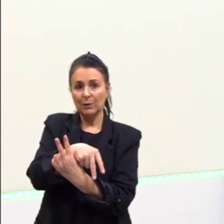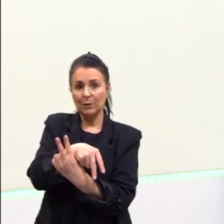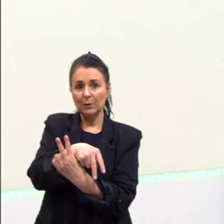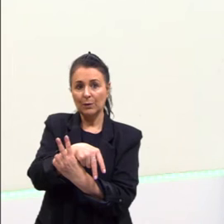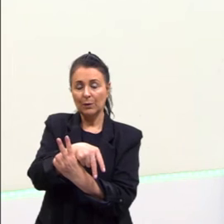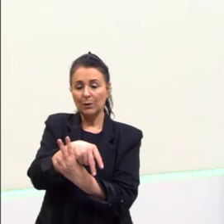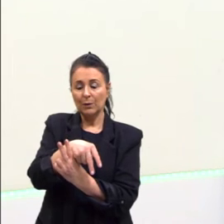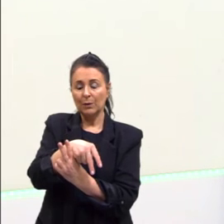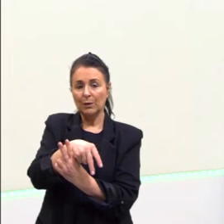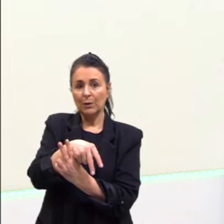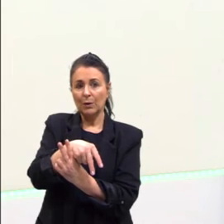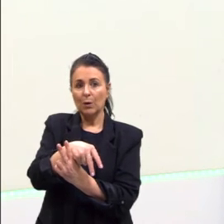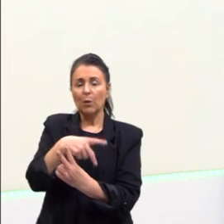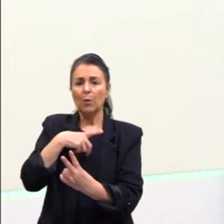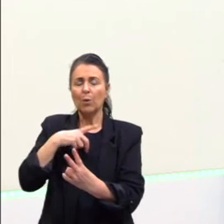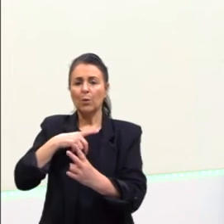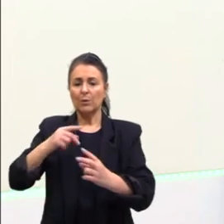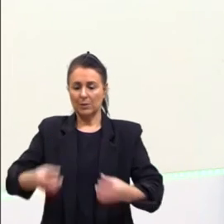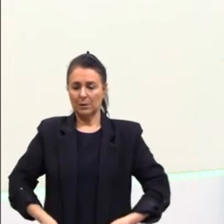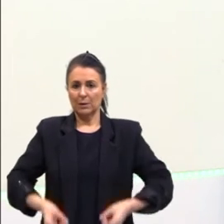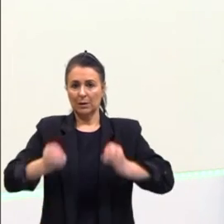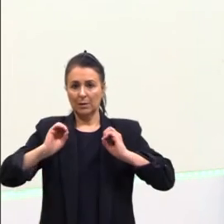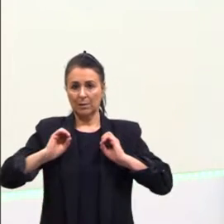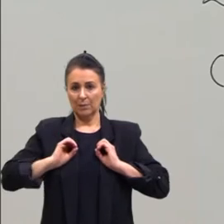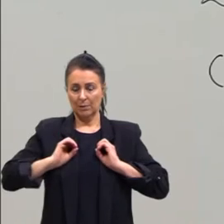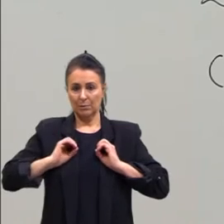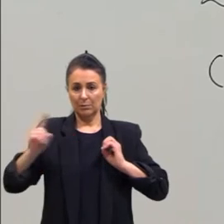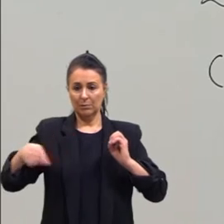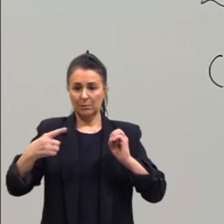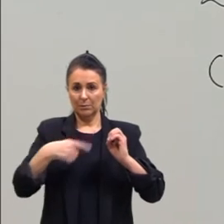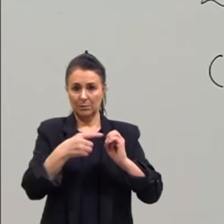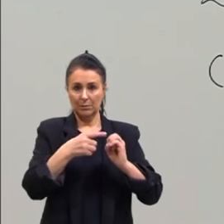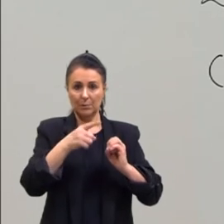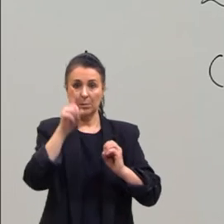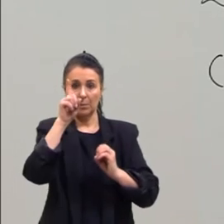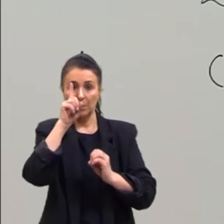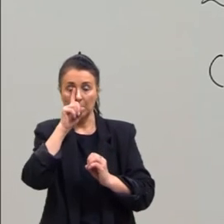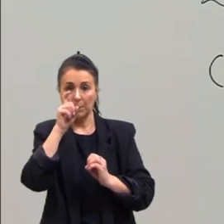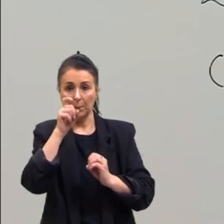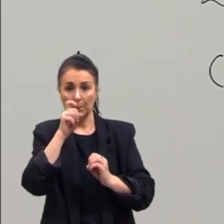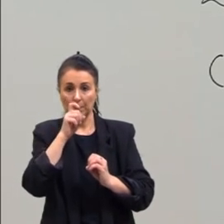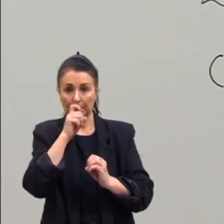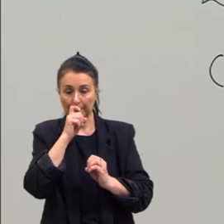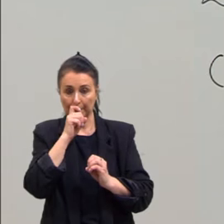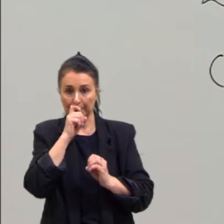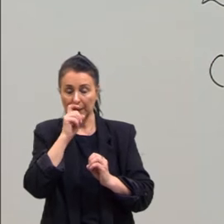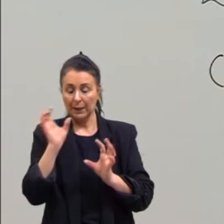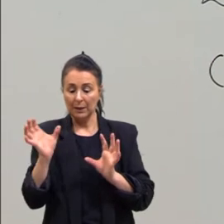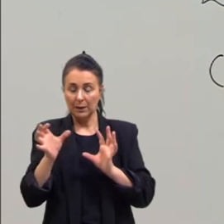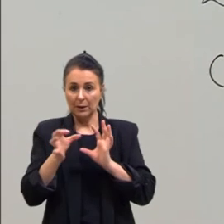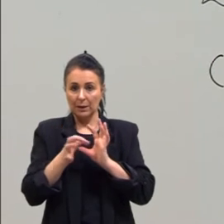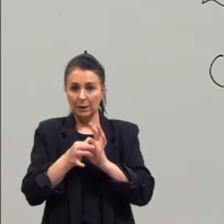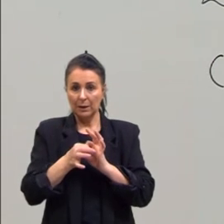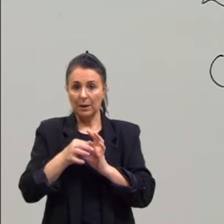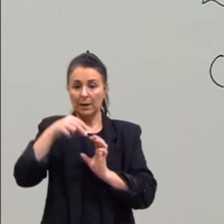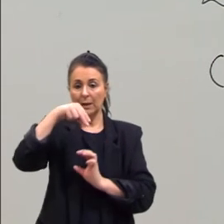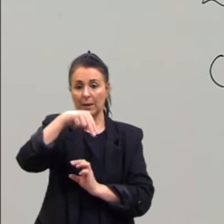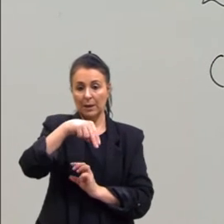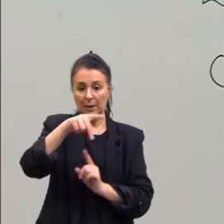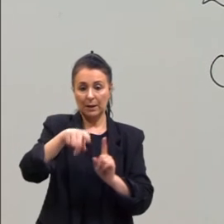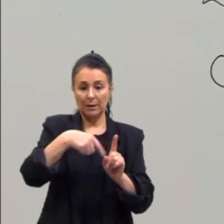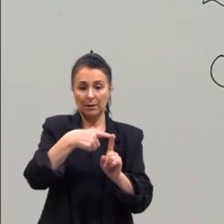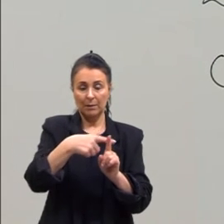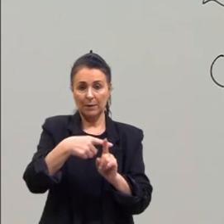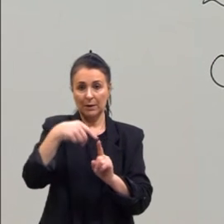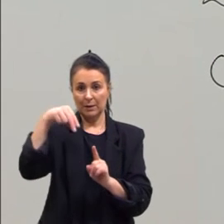do pai da mãe ou macho e fêmea vão se unir então n + Zene né